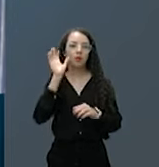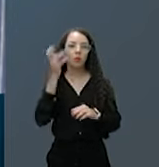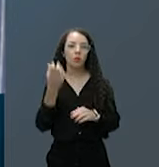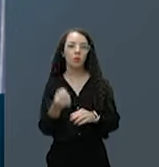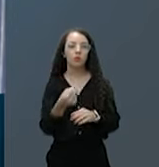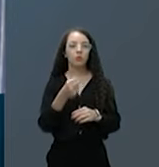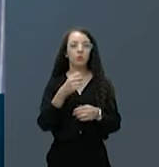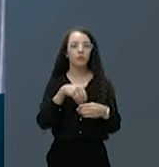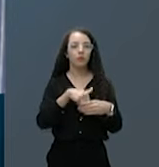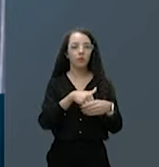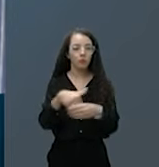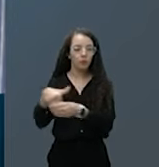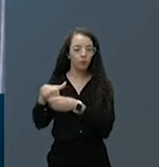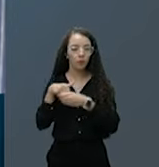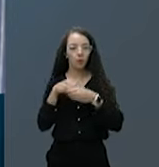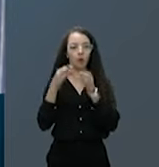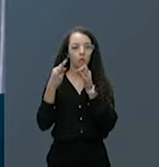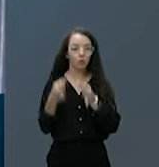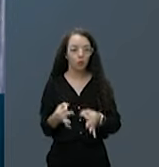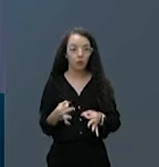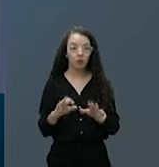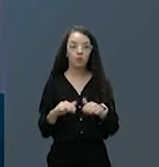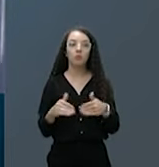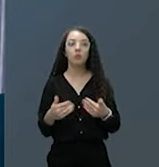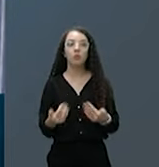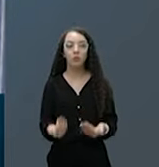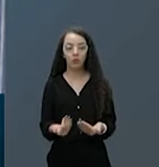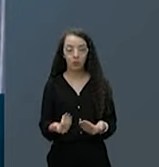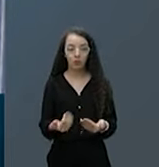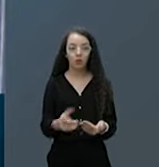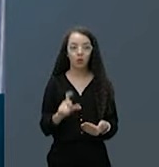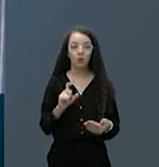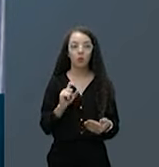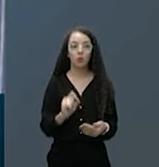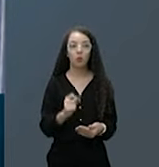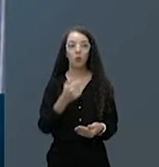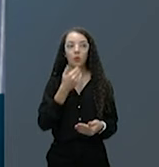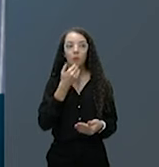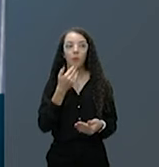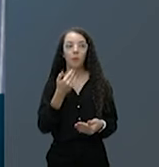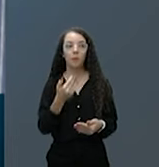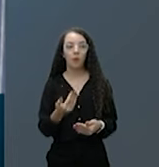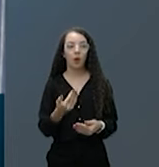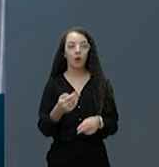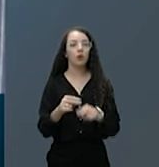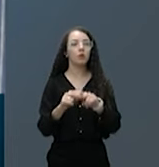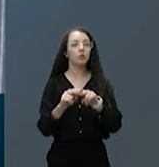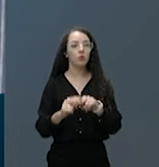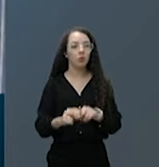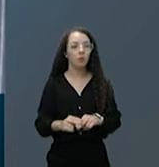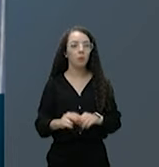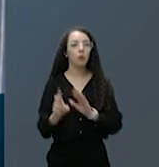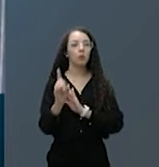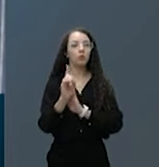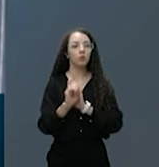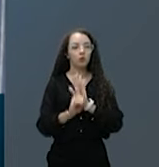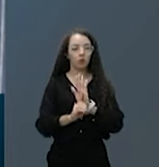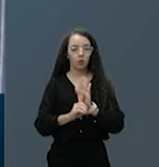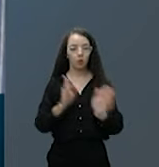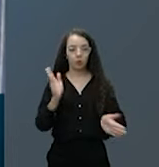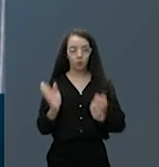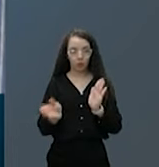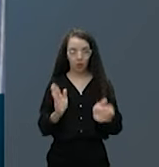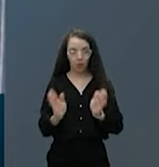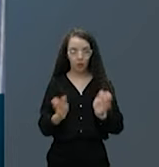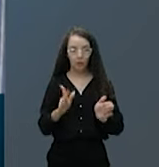efeito, a questão suscitada pelo embargante é de direito intertemporal